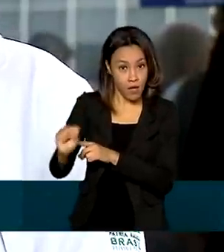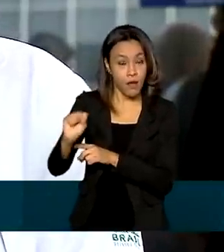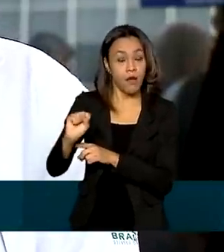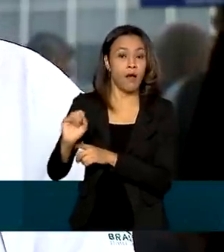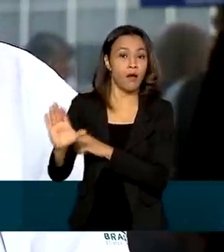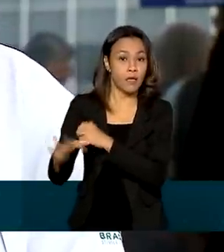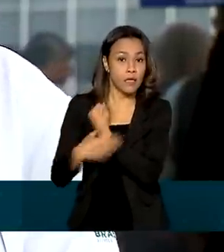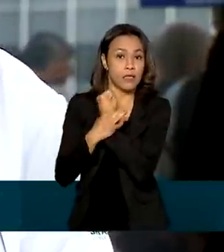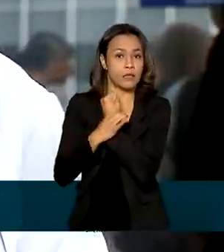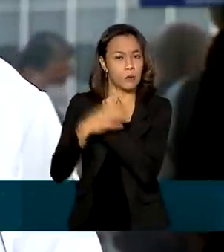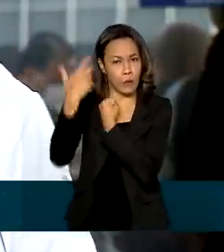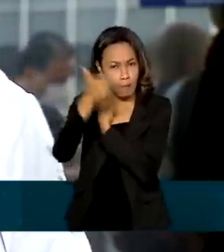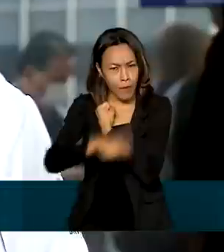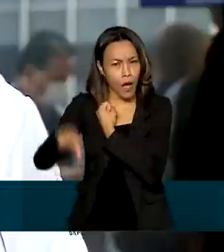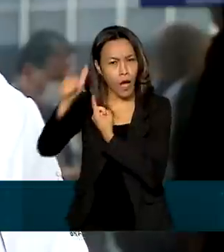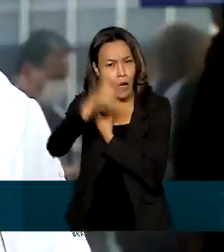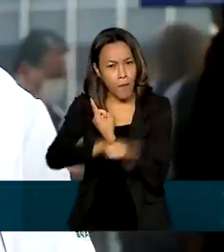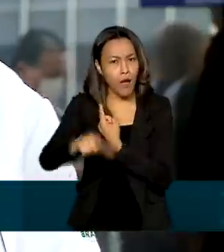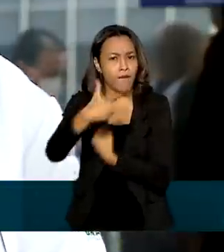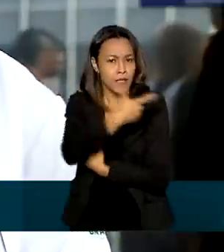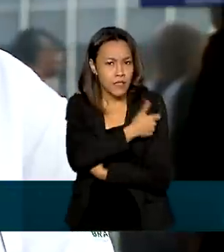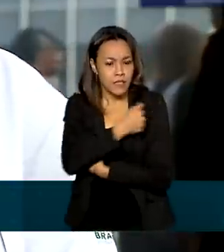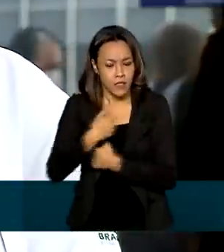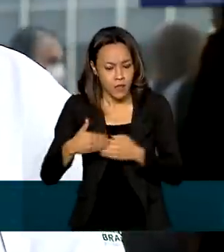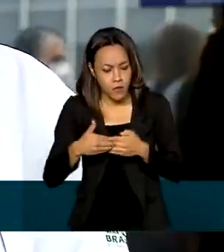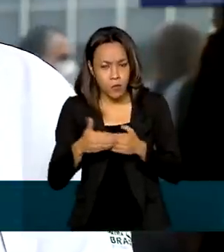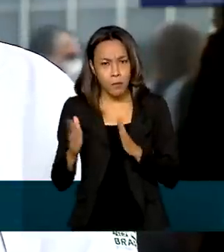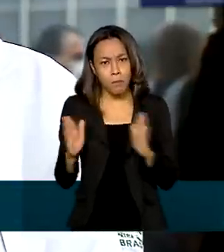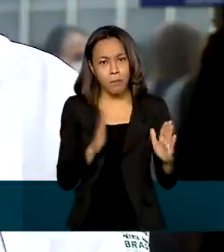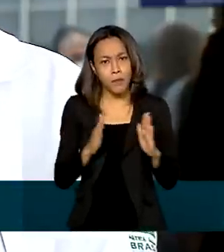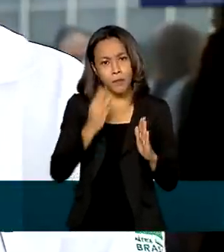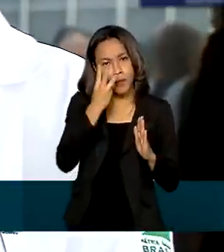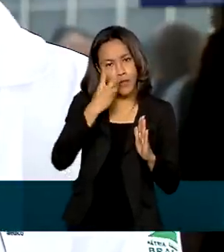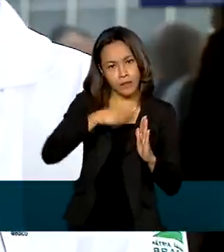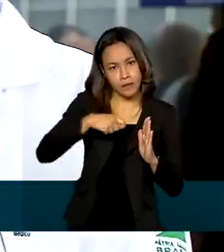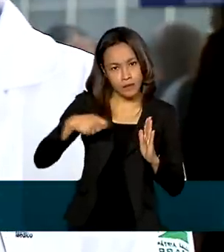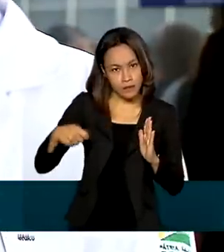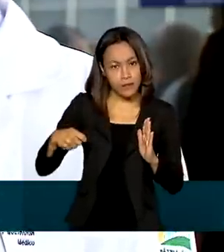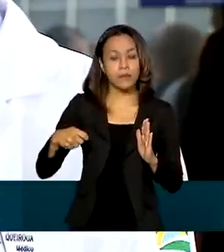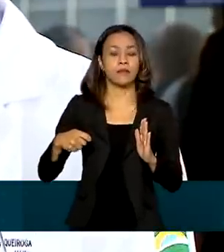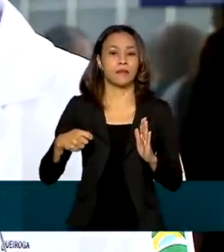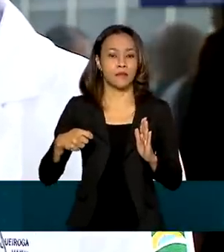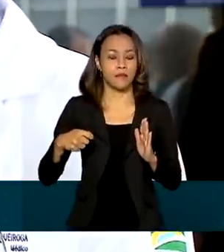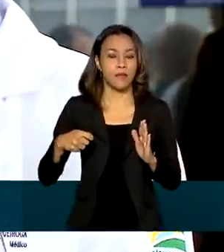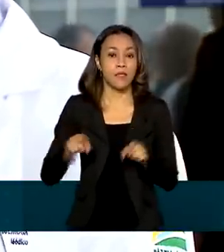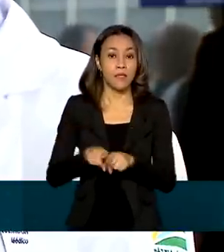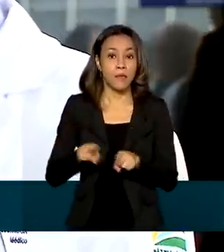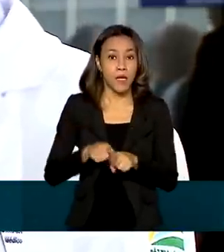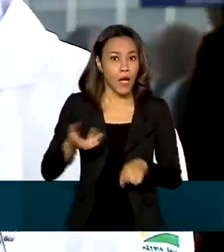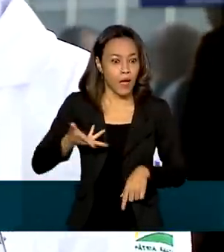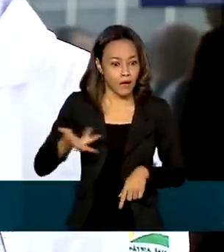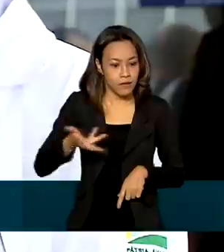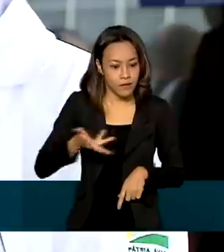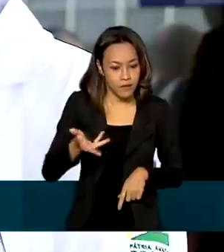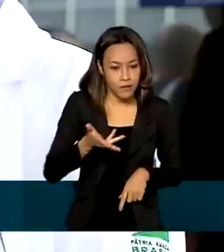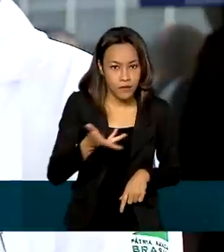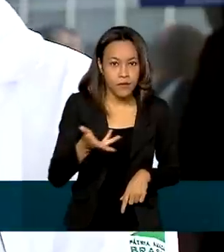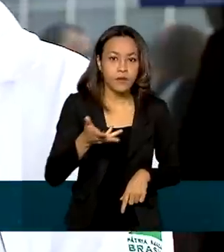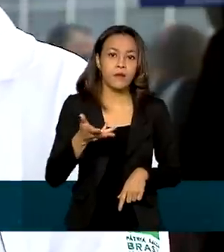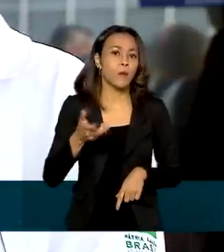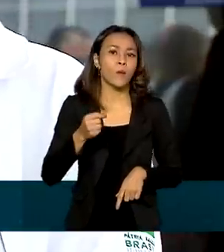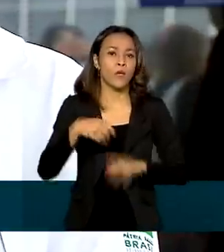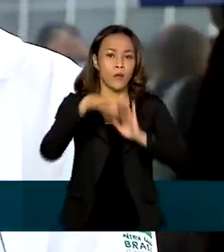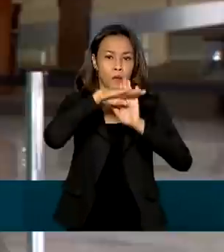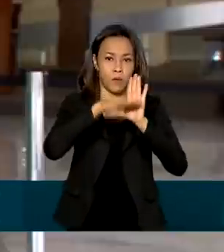vacinas nos próximos 3 meses e, com isso, trazer uma aceleração para o nosso programa